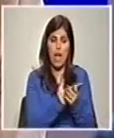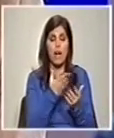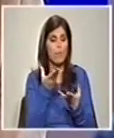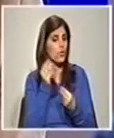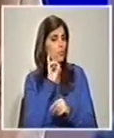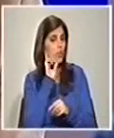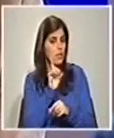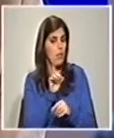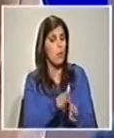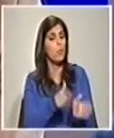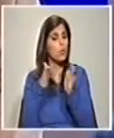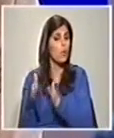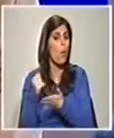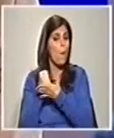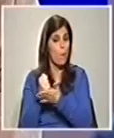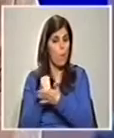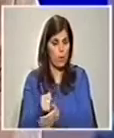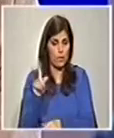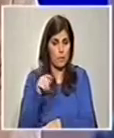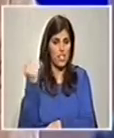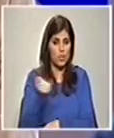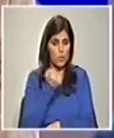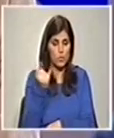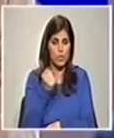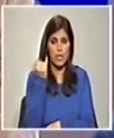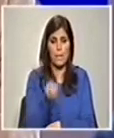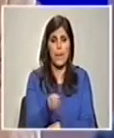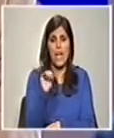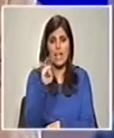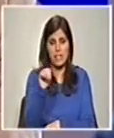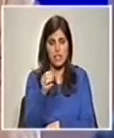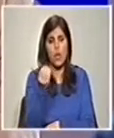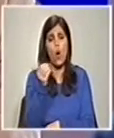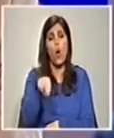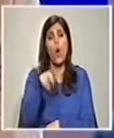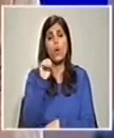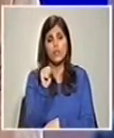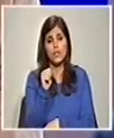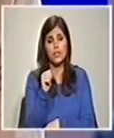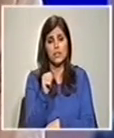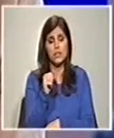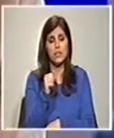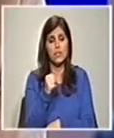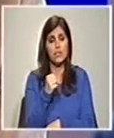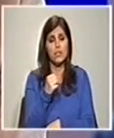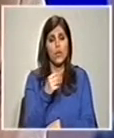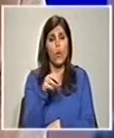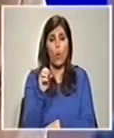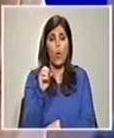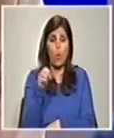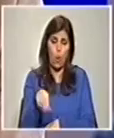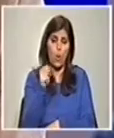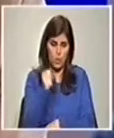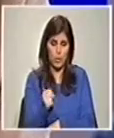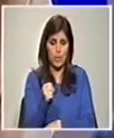por outro lado, também o apoio às instituições sem fins lucrativos, portanto, às ONGs, de modo geral, acima de tudo através da doação